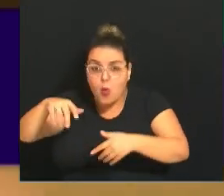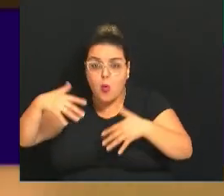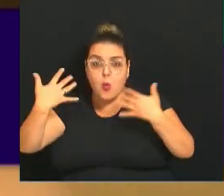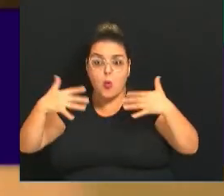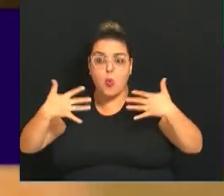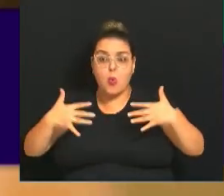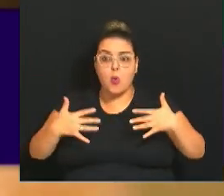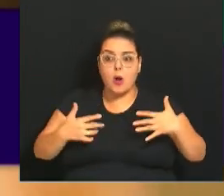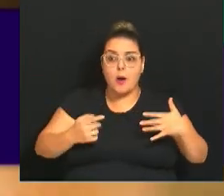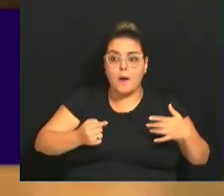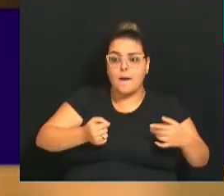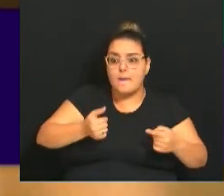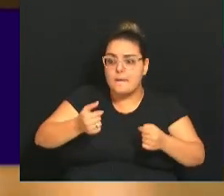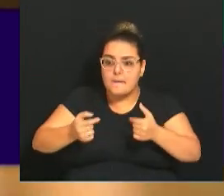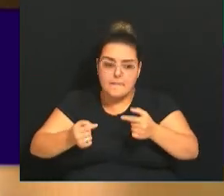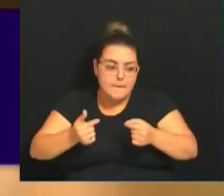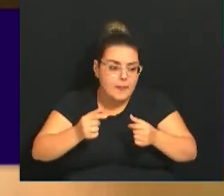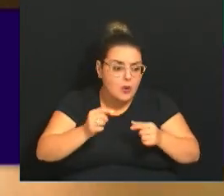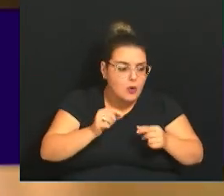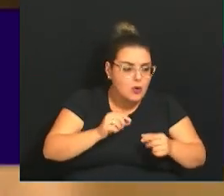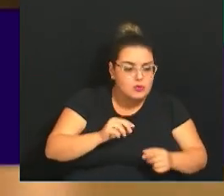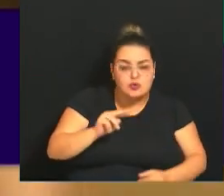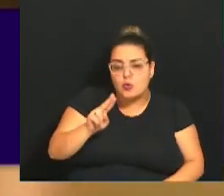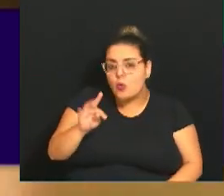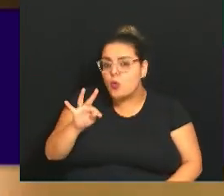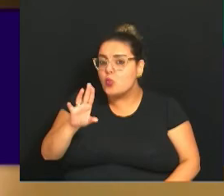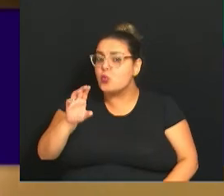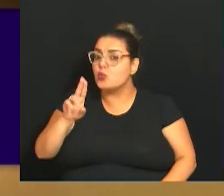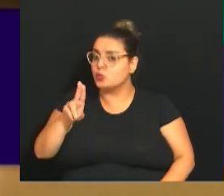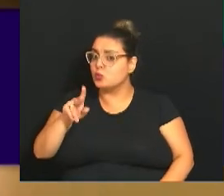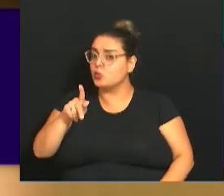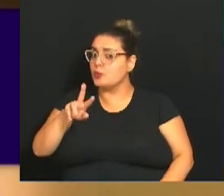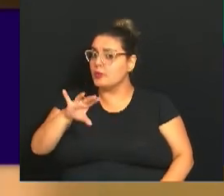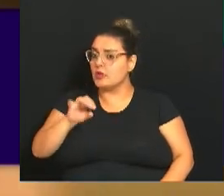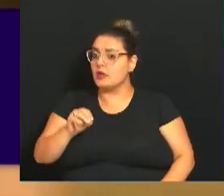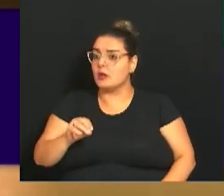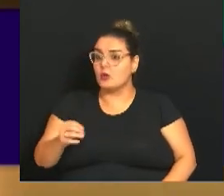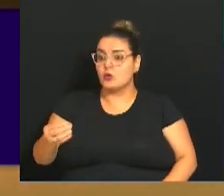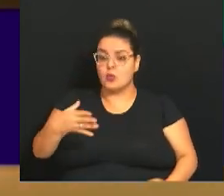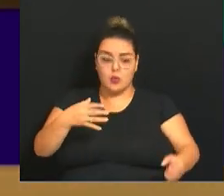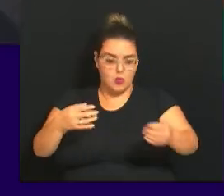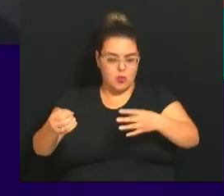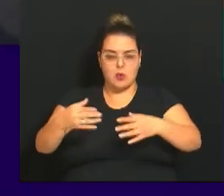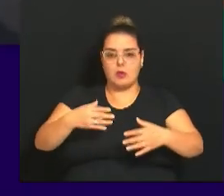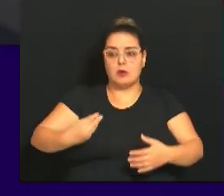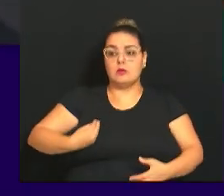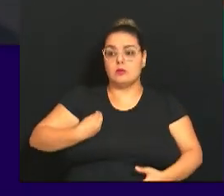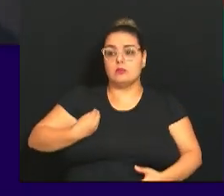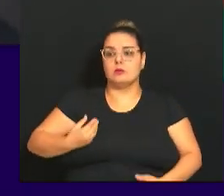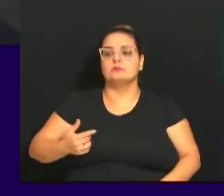pequenos lampejos de utopia, novas possibilidades e espaços para viverem.